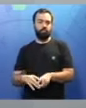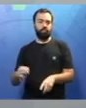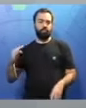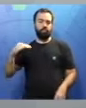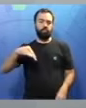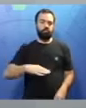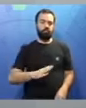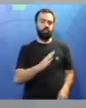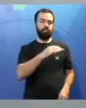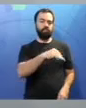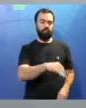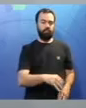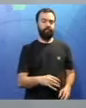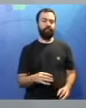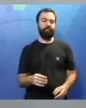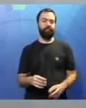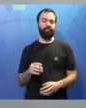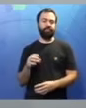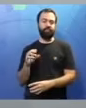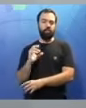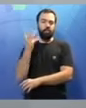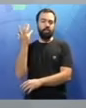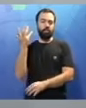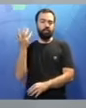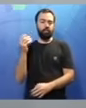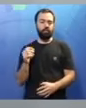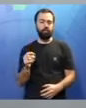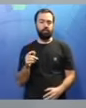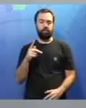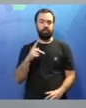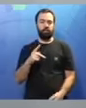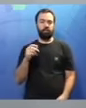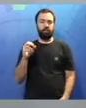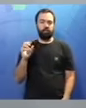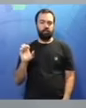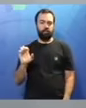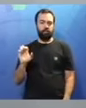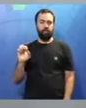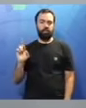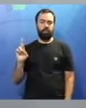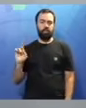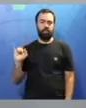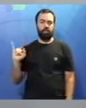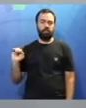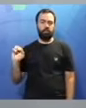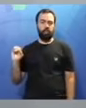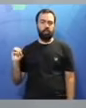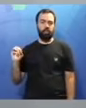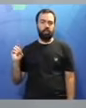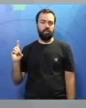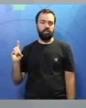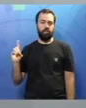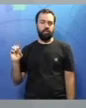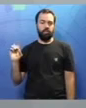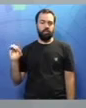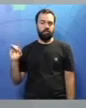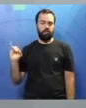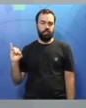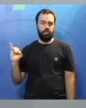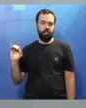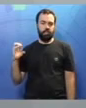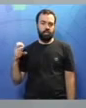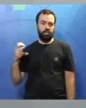Fenômeno periódico é um fenômeno que se refere da forma, se repete, no caso, ele se repete de